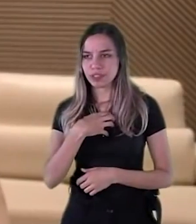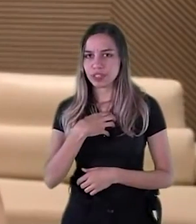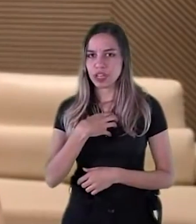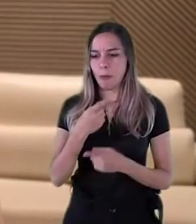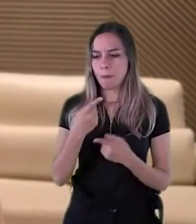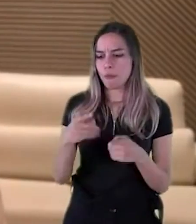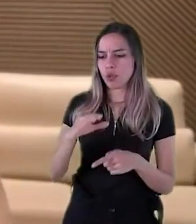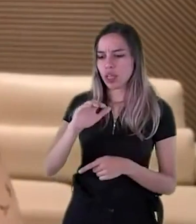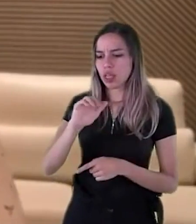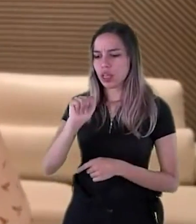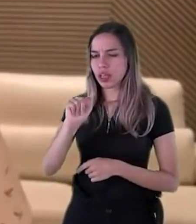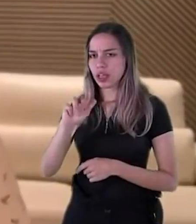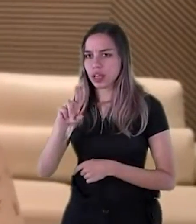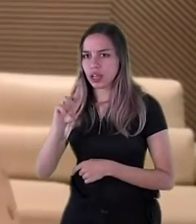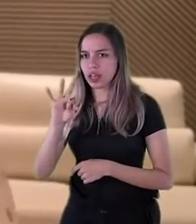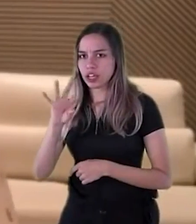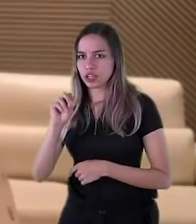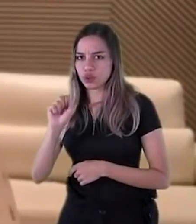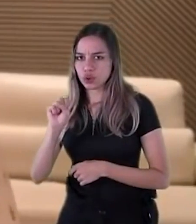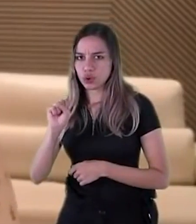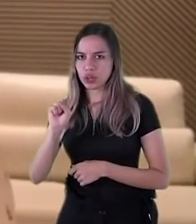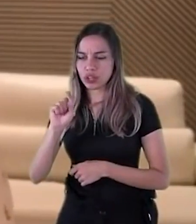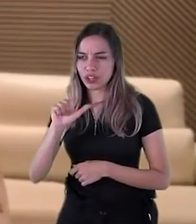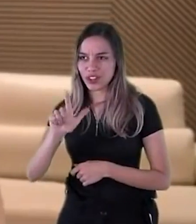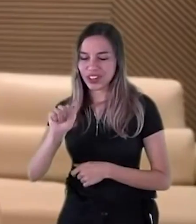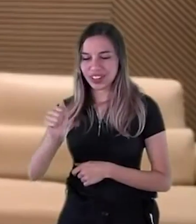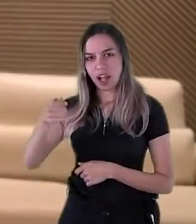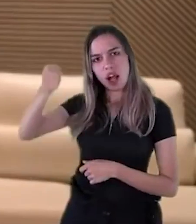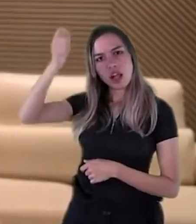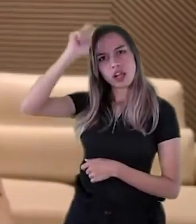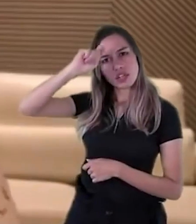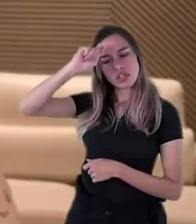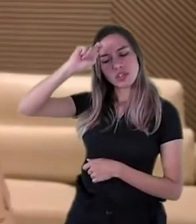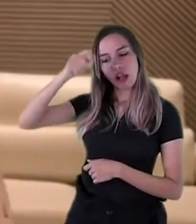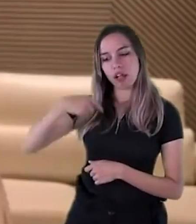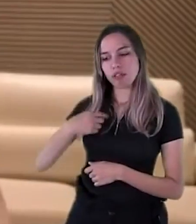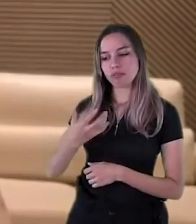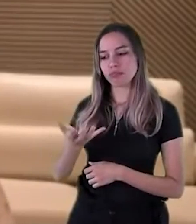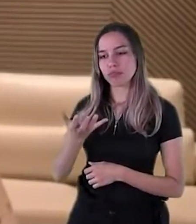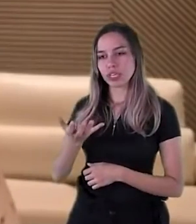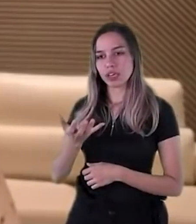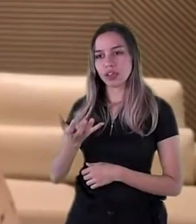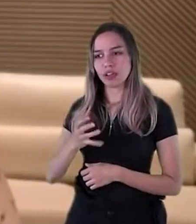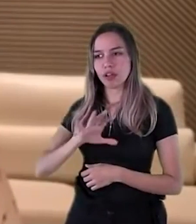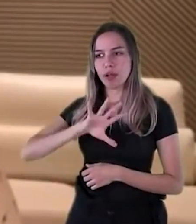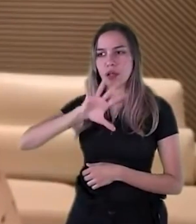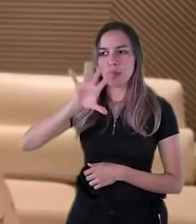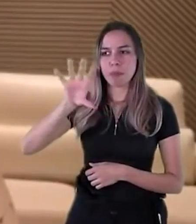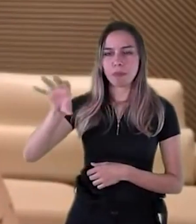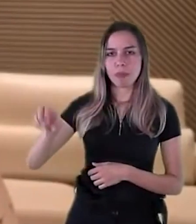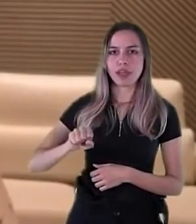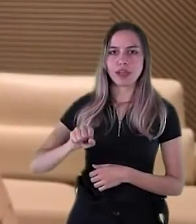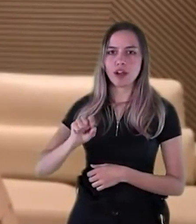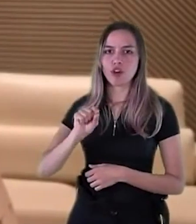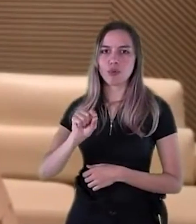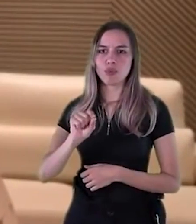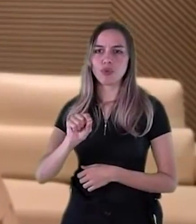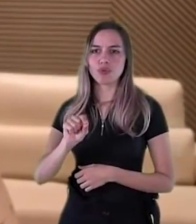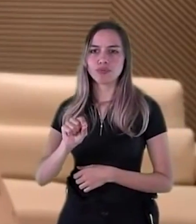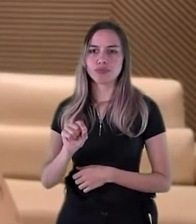Deu Menino. Eu quis trazer um pouco dessa cultura popular. E eu